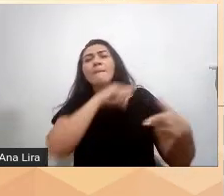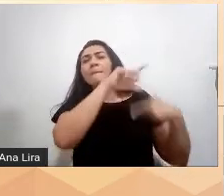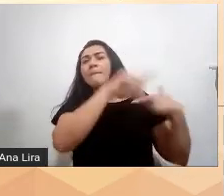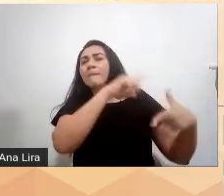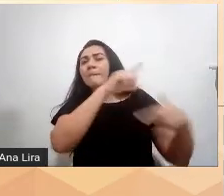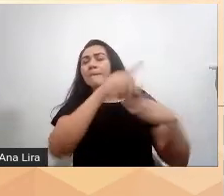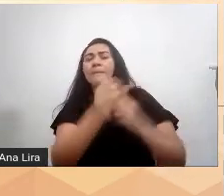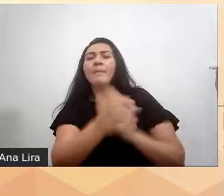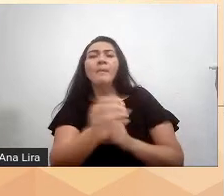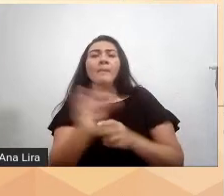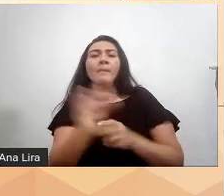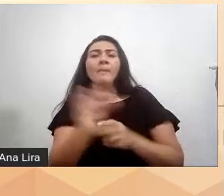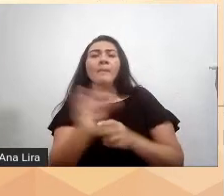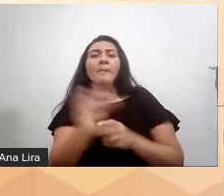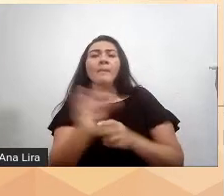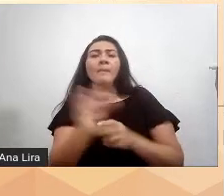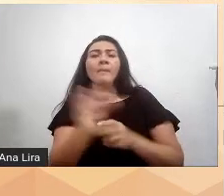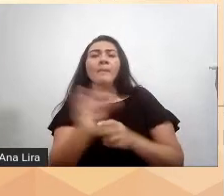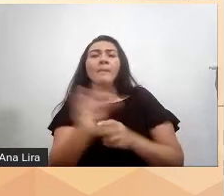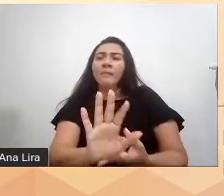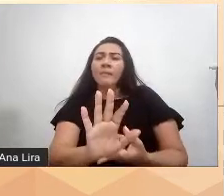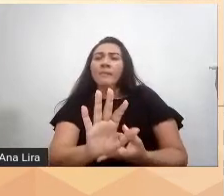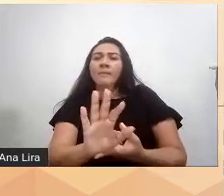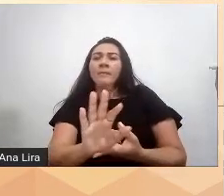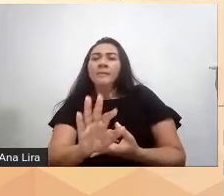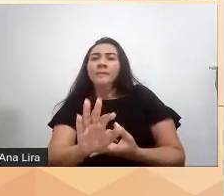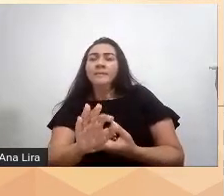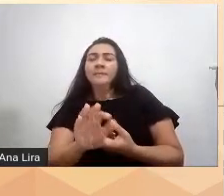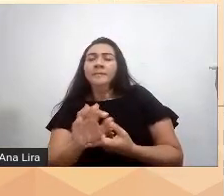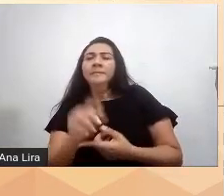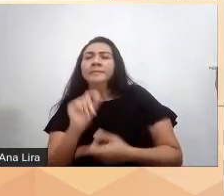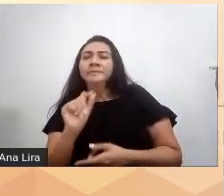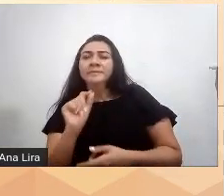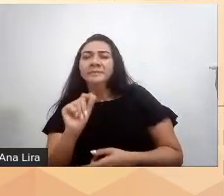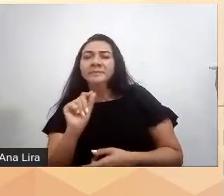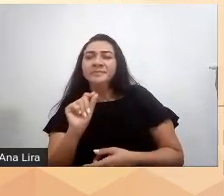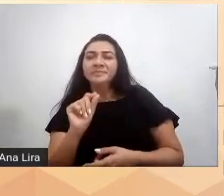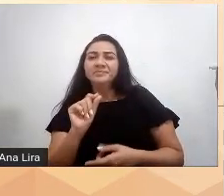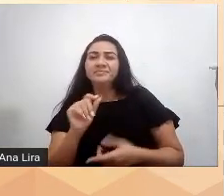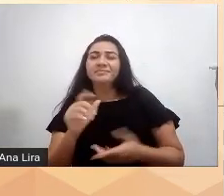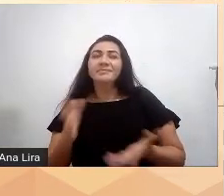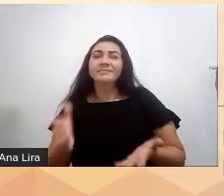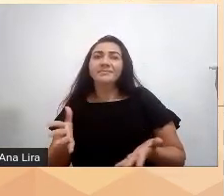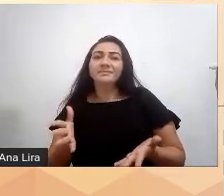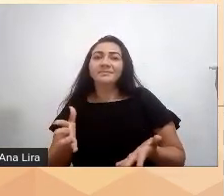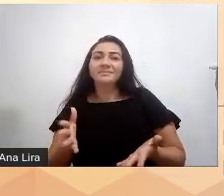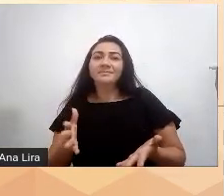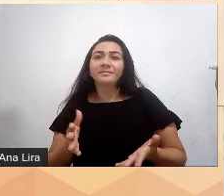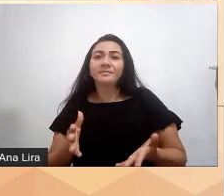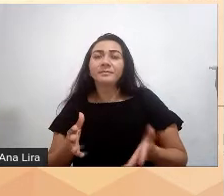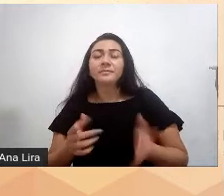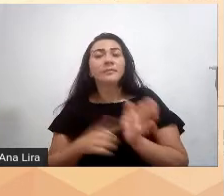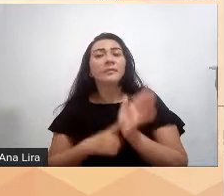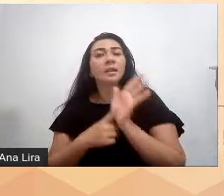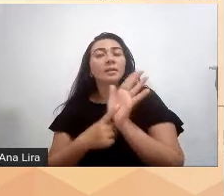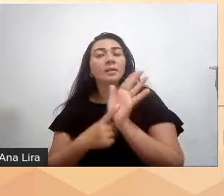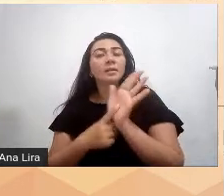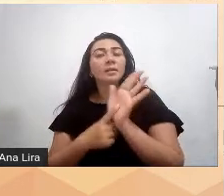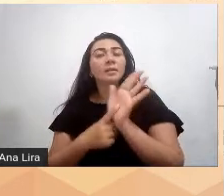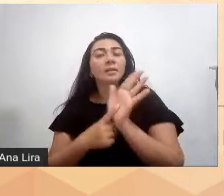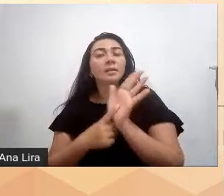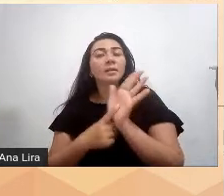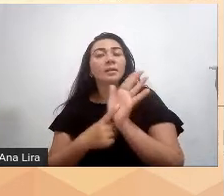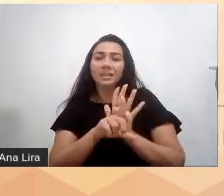por meio da Secretaria Especial de Cultura, que é quem coordena os projetos que são apresentados por meio da lei. E o que